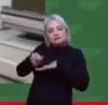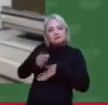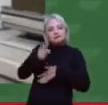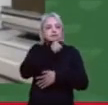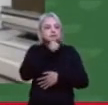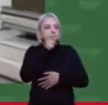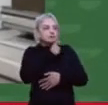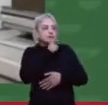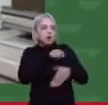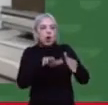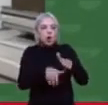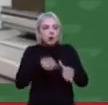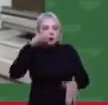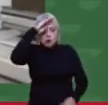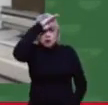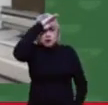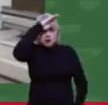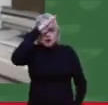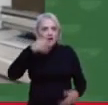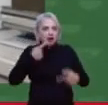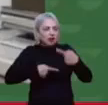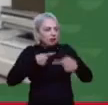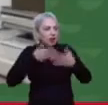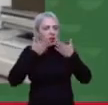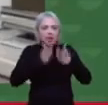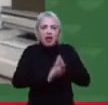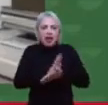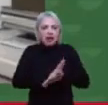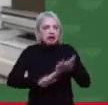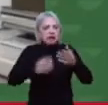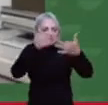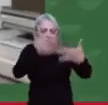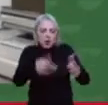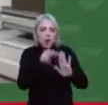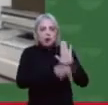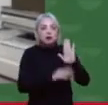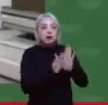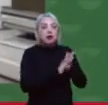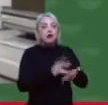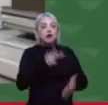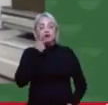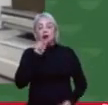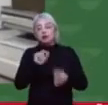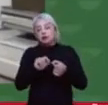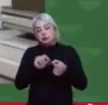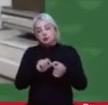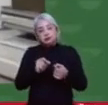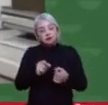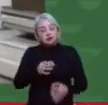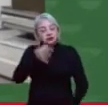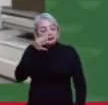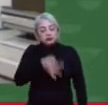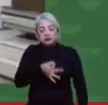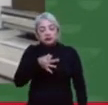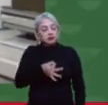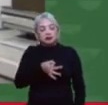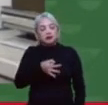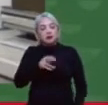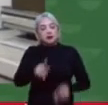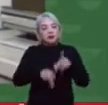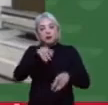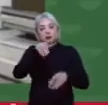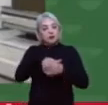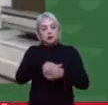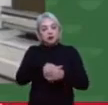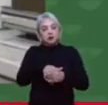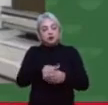roubada porque Bolsonaro não foi em nenhum debate, não disse a que veio, o que ia fazer. Se dissesse o que ia fazer, com certeza o povo não o elegeria, né?